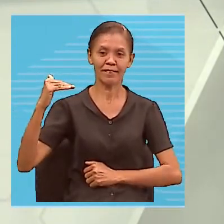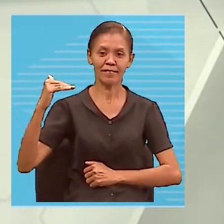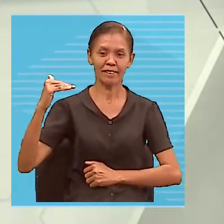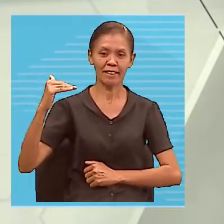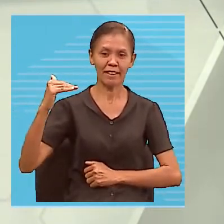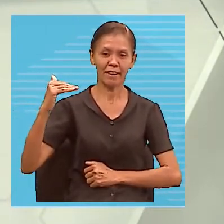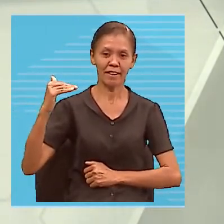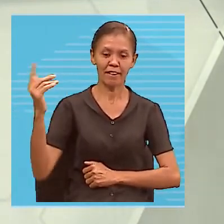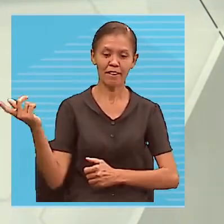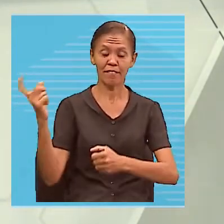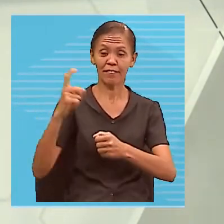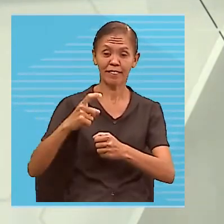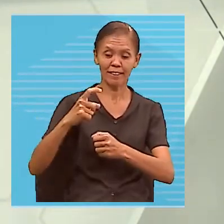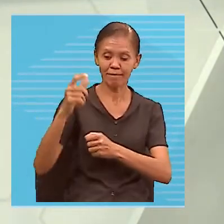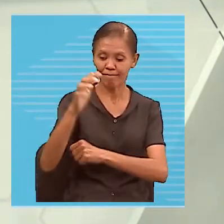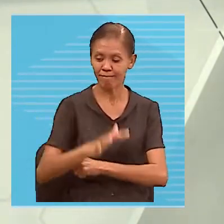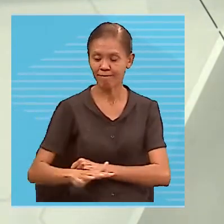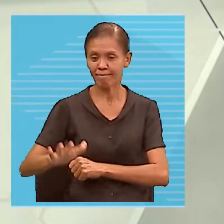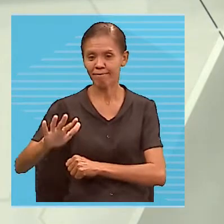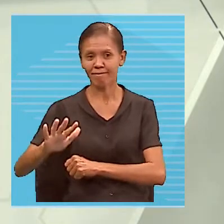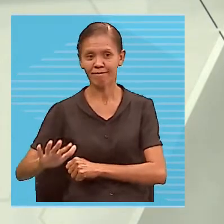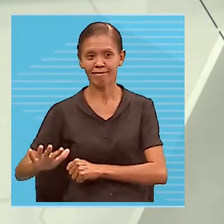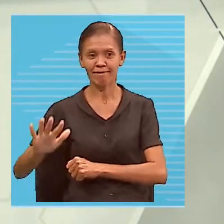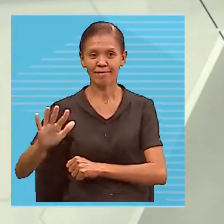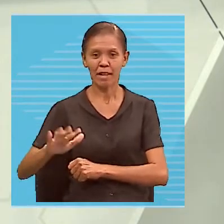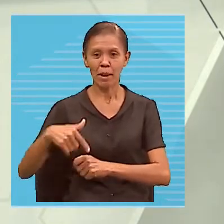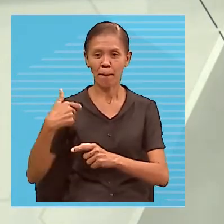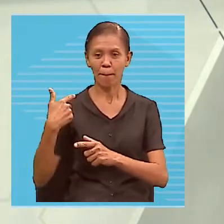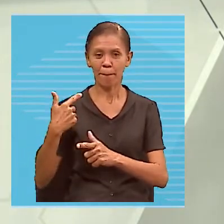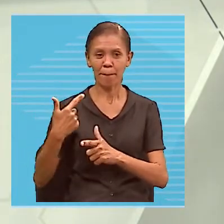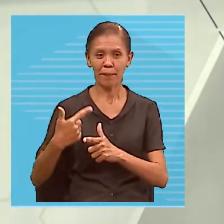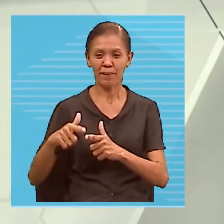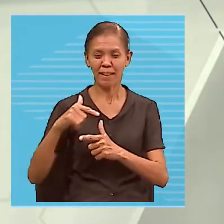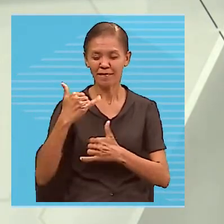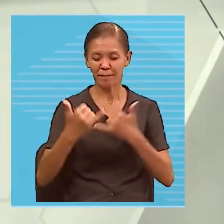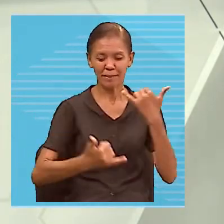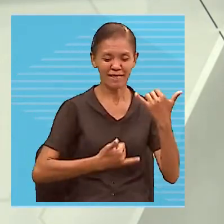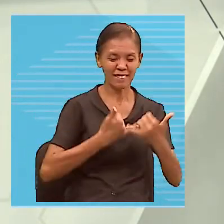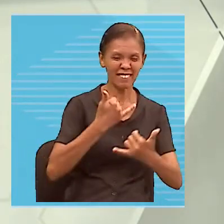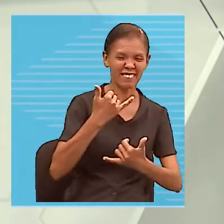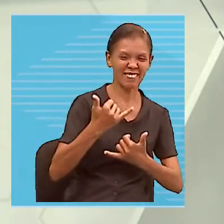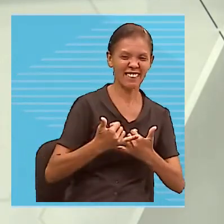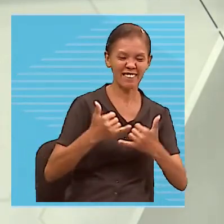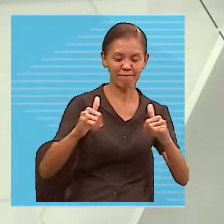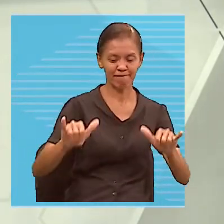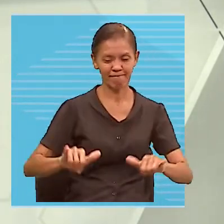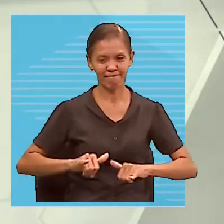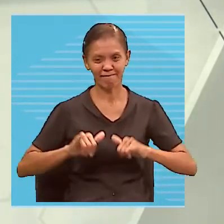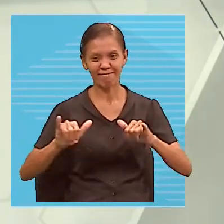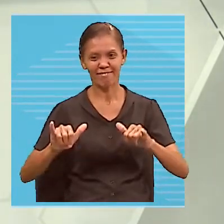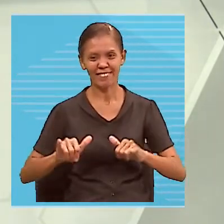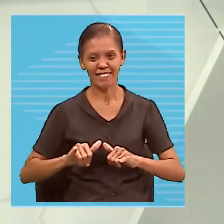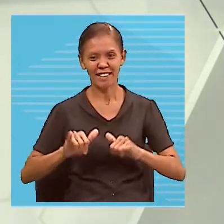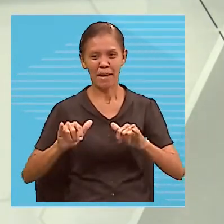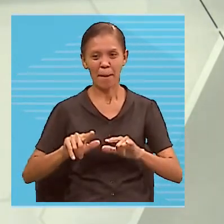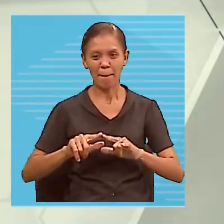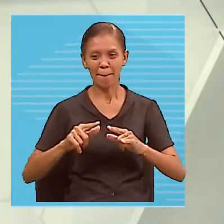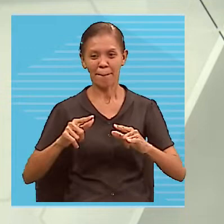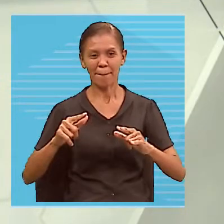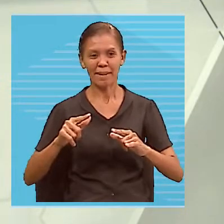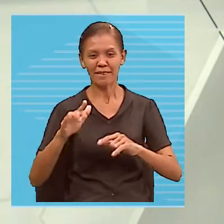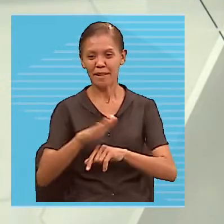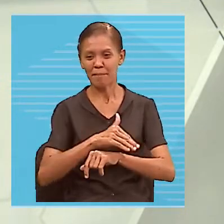início, porque um joelho ralado dói bem menos que um